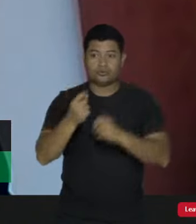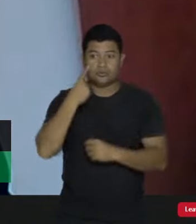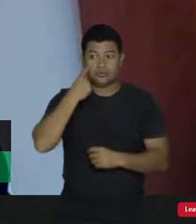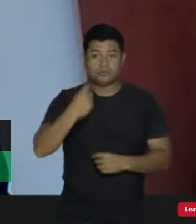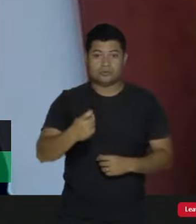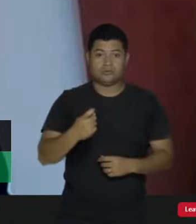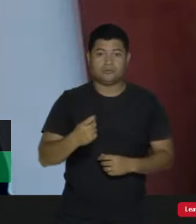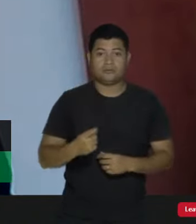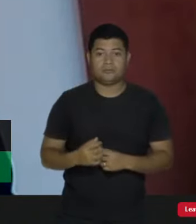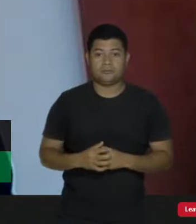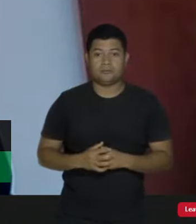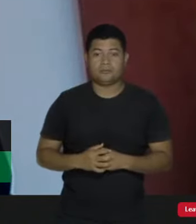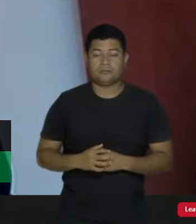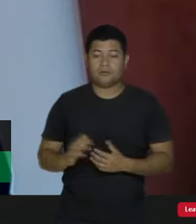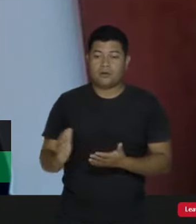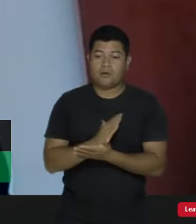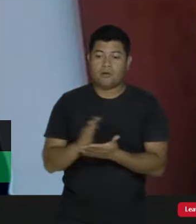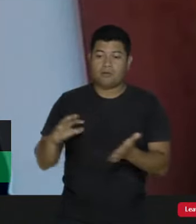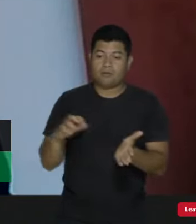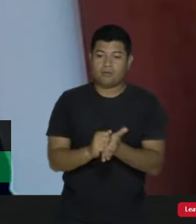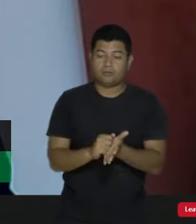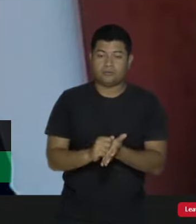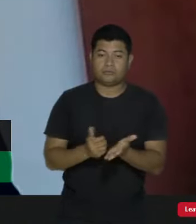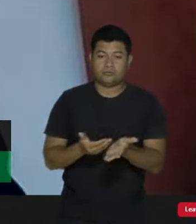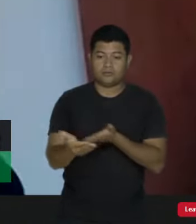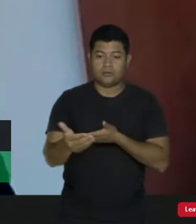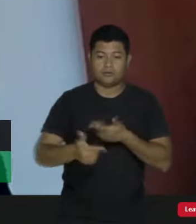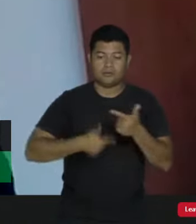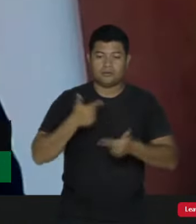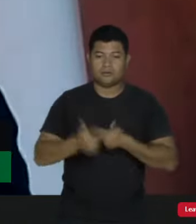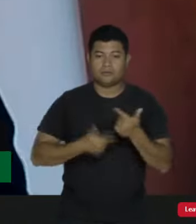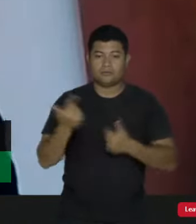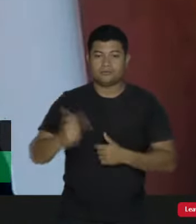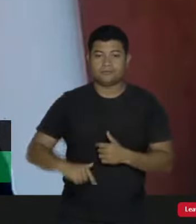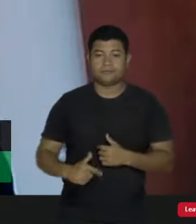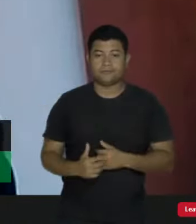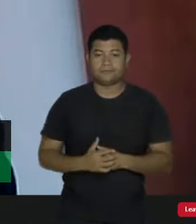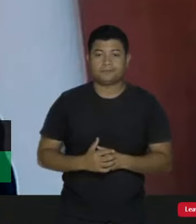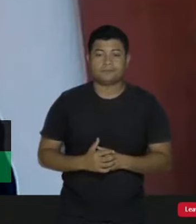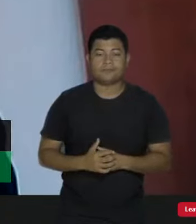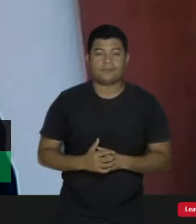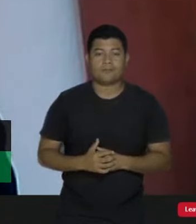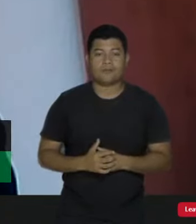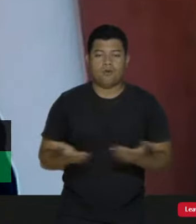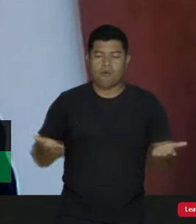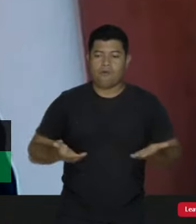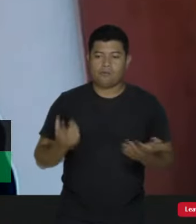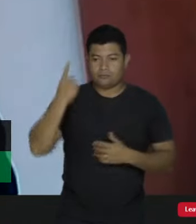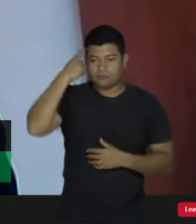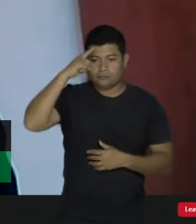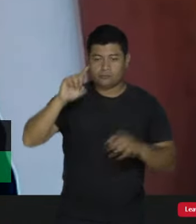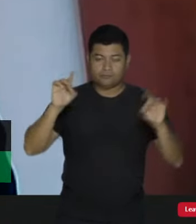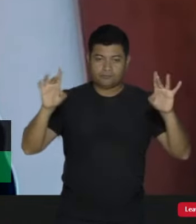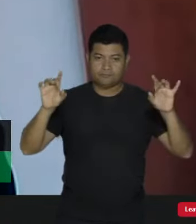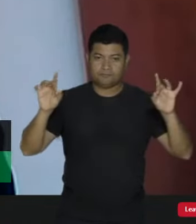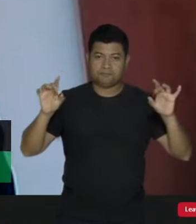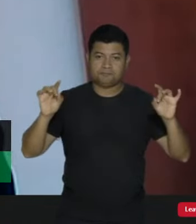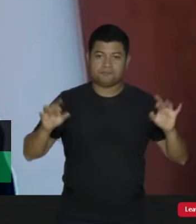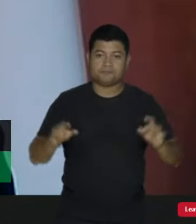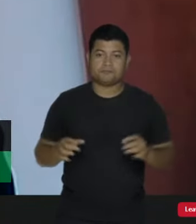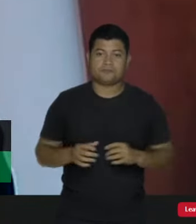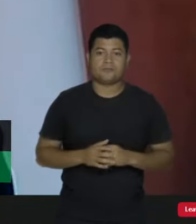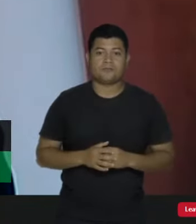que subscreveram o início desse trabalho. Hoje foi um dia especial, né? Um dia especial, já que